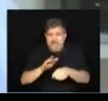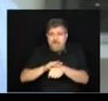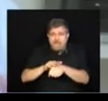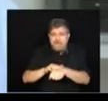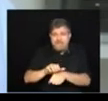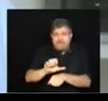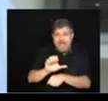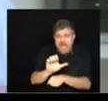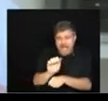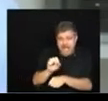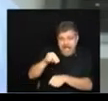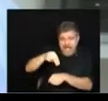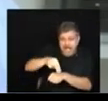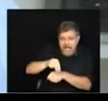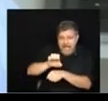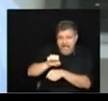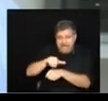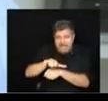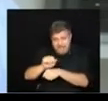até corrigido antes